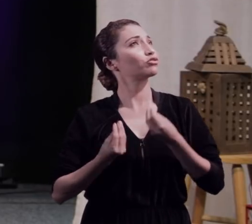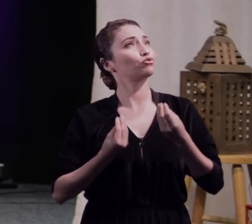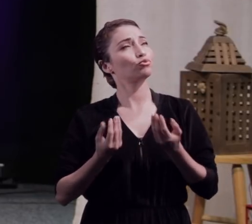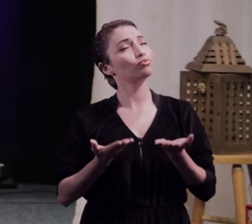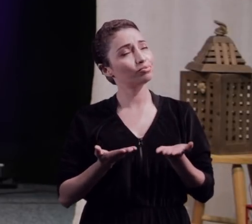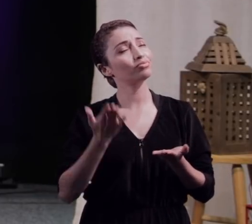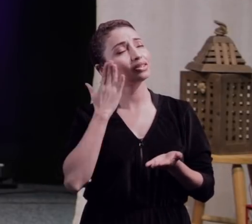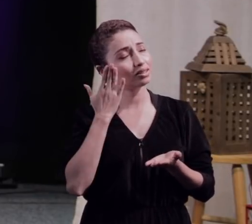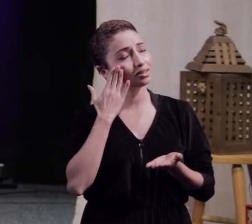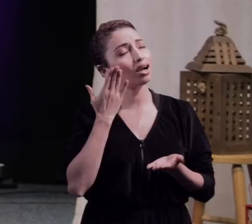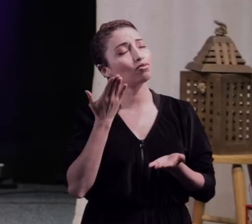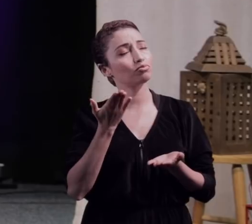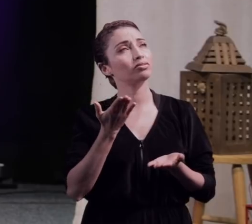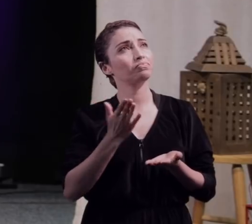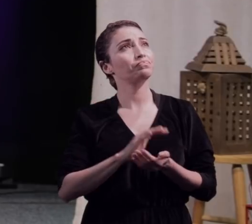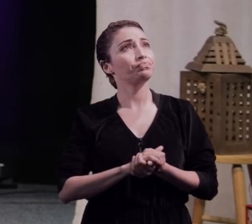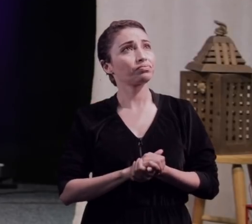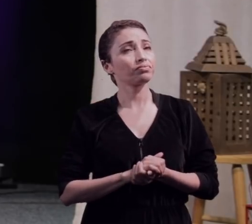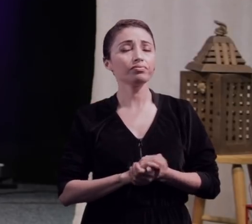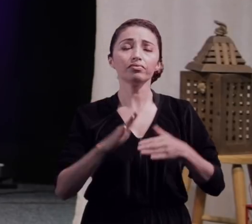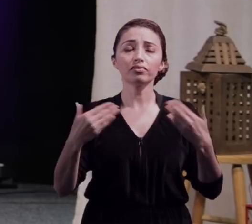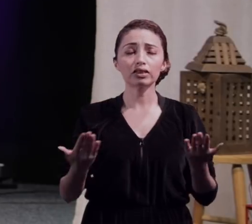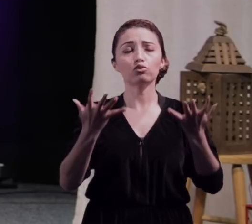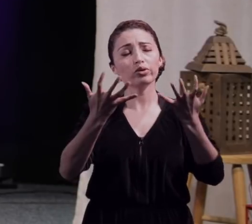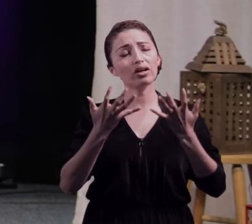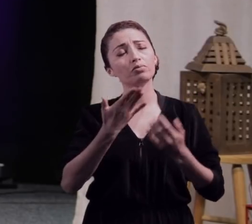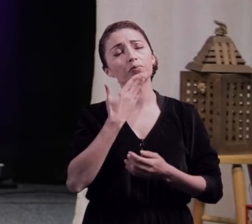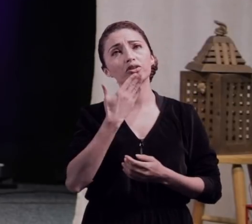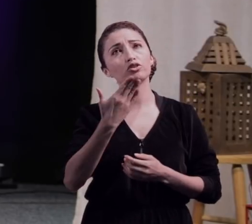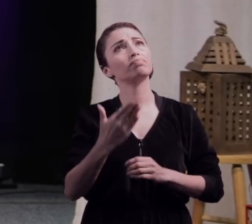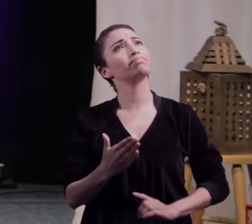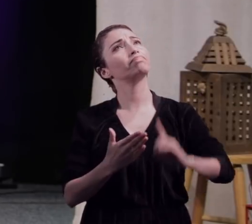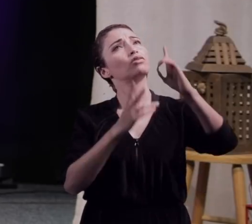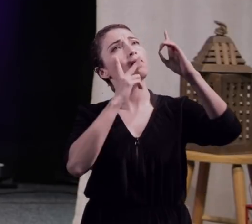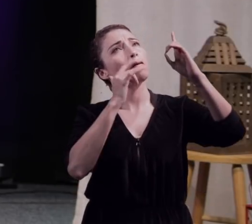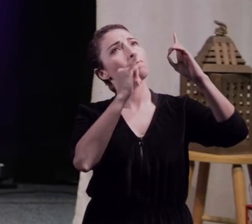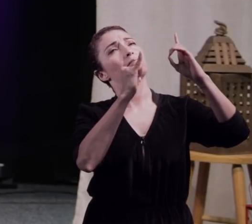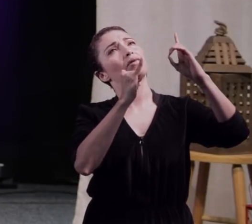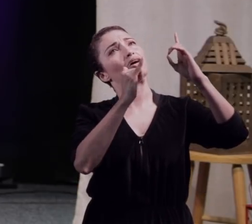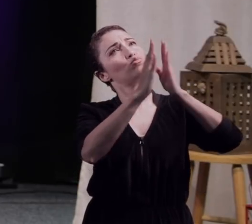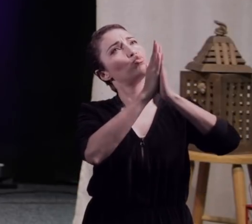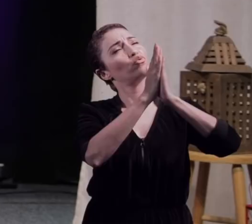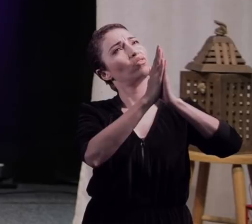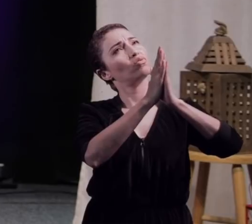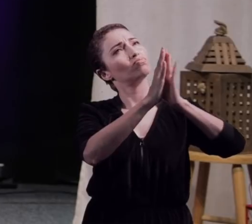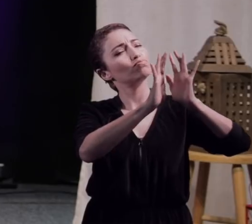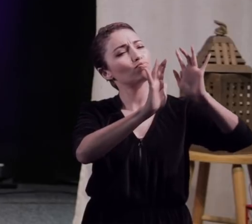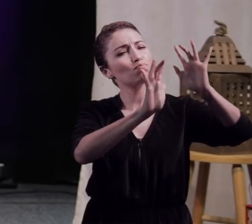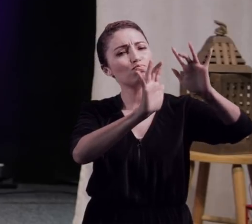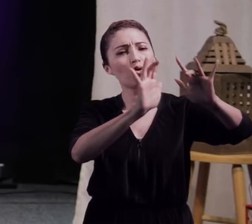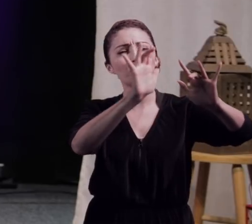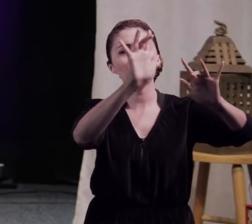pessoa que ouve esta palavra neste dia. E eu quero pedir, ó Pai, que o